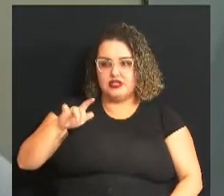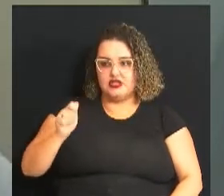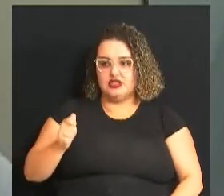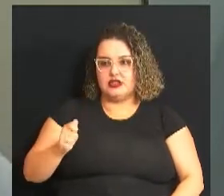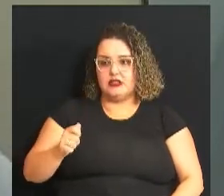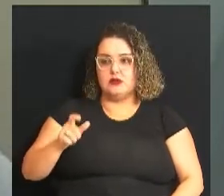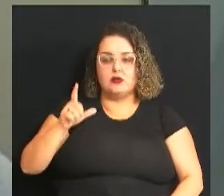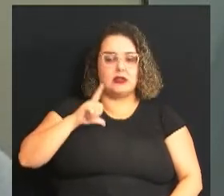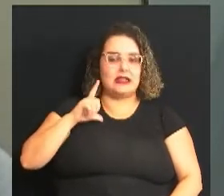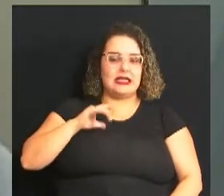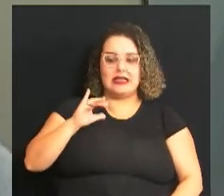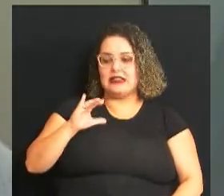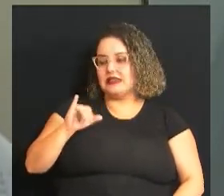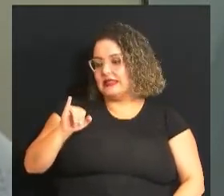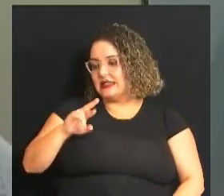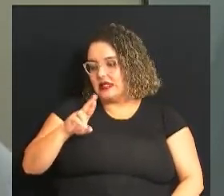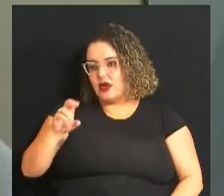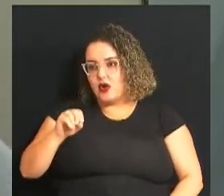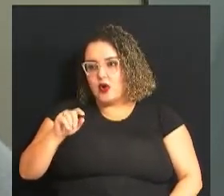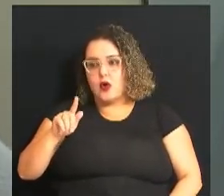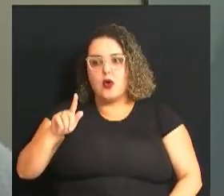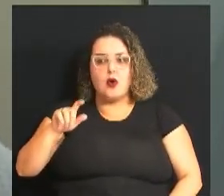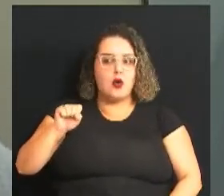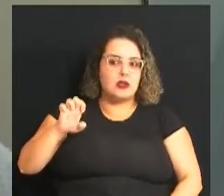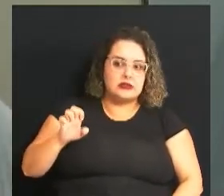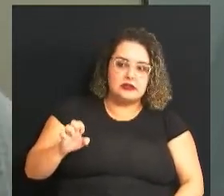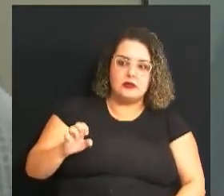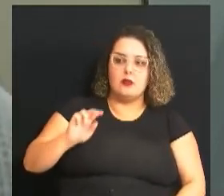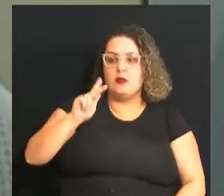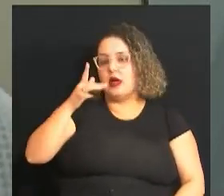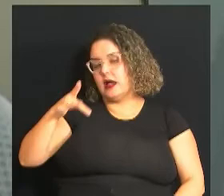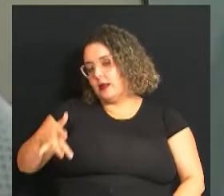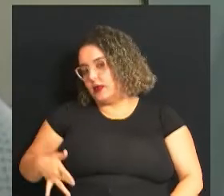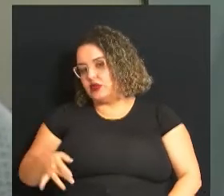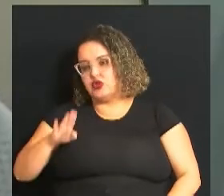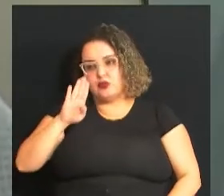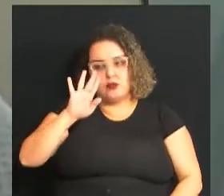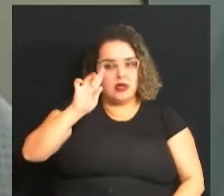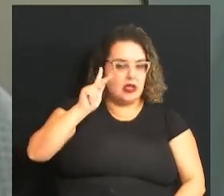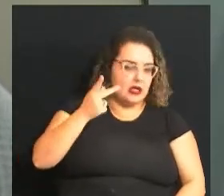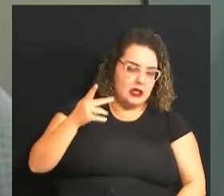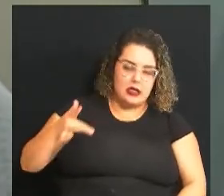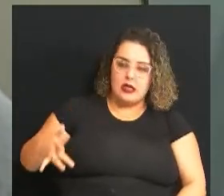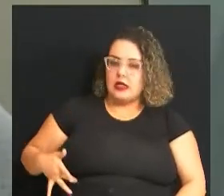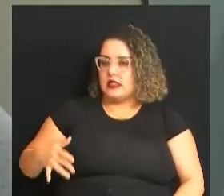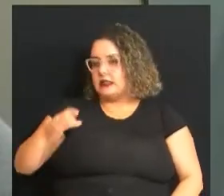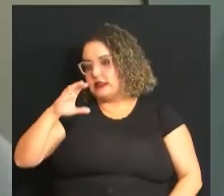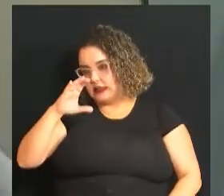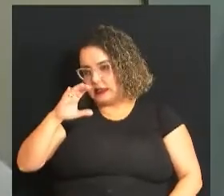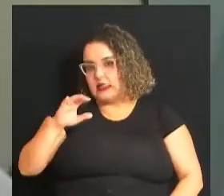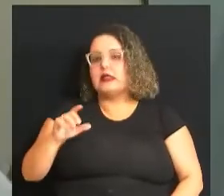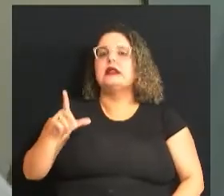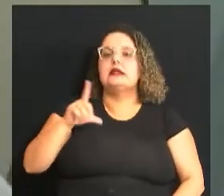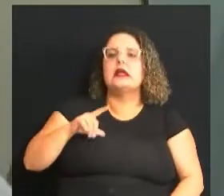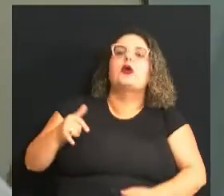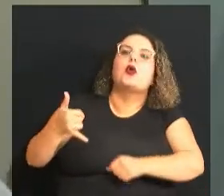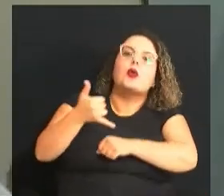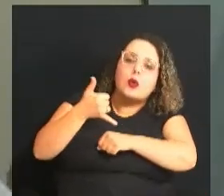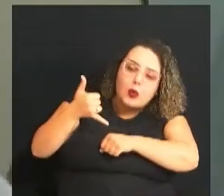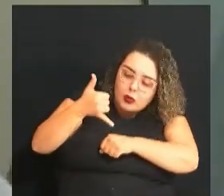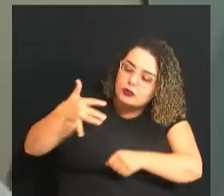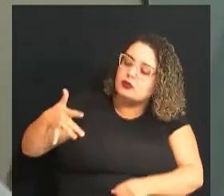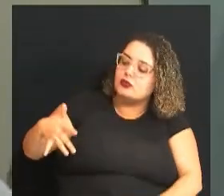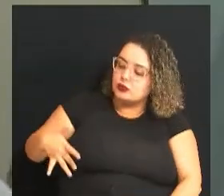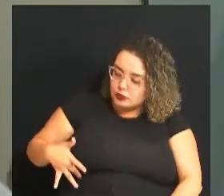cirrose por conta de uma hepatite B, de uma hepatite C ou até de gordura no fígado, tem cirrose, esse paciente pode